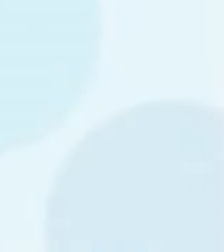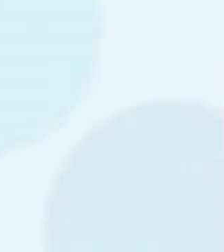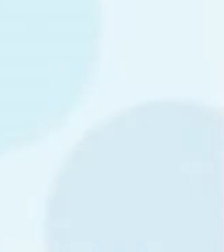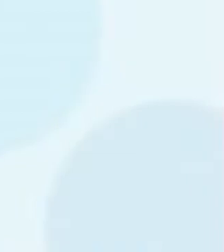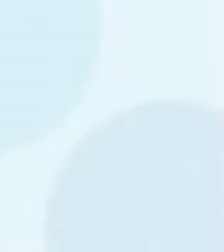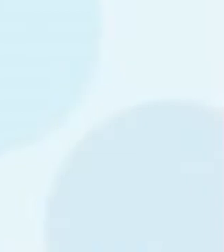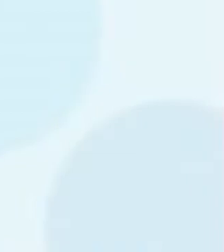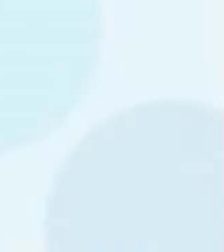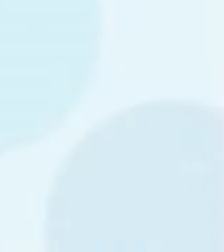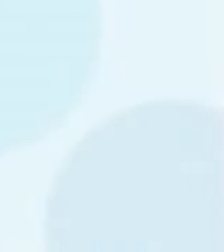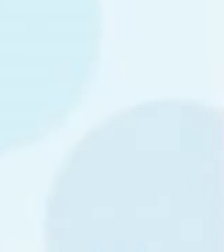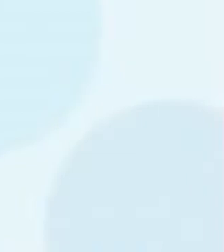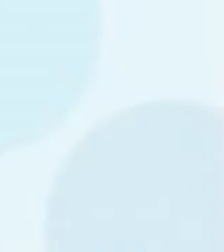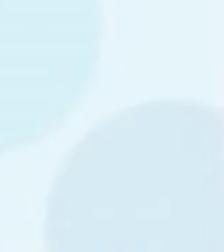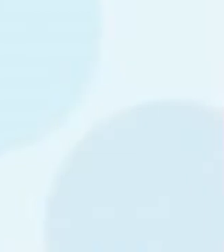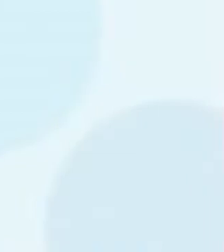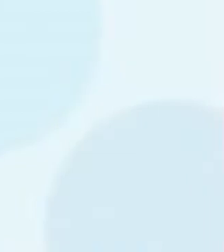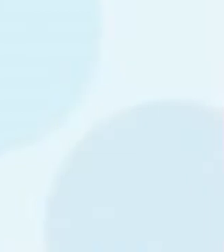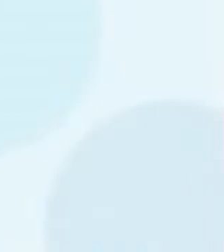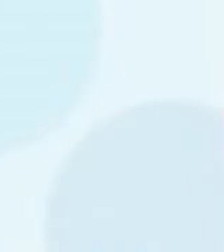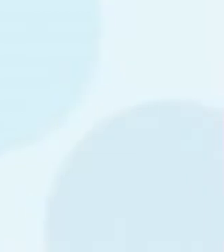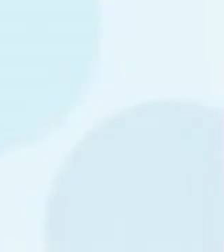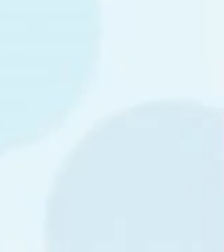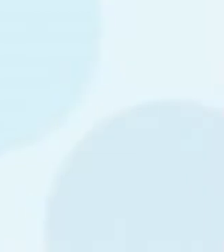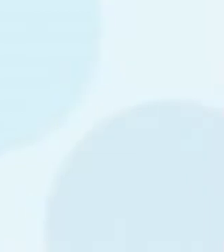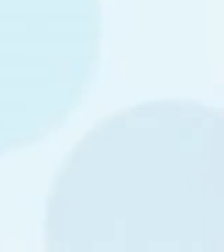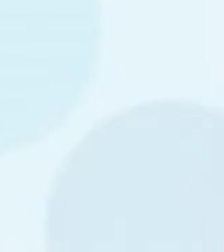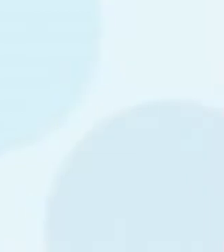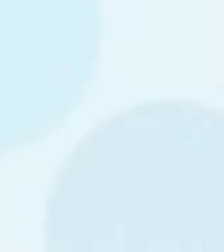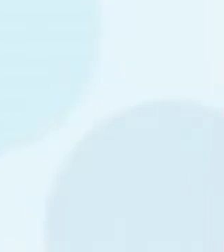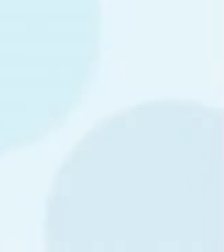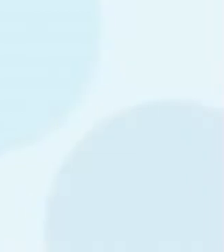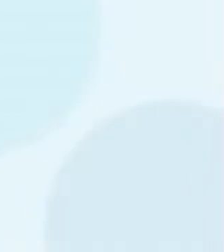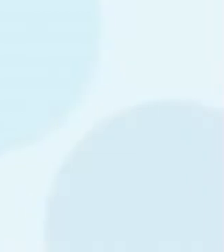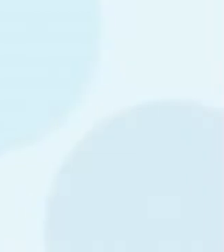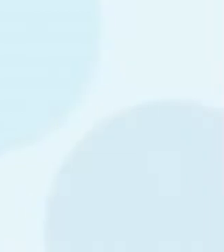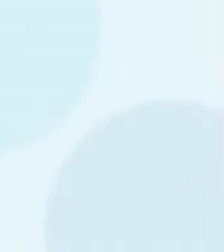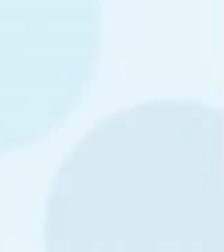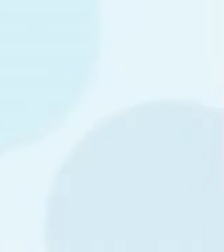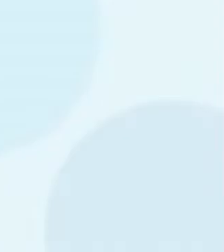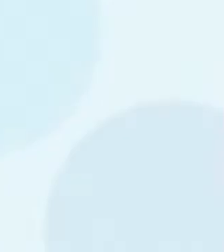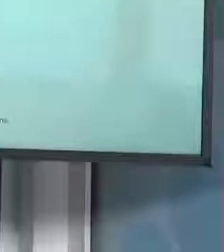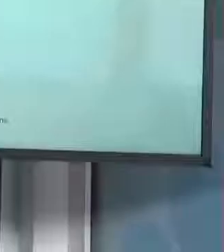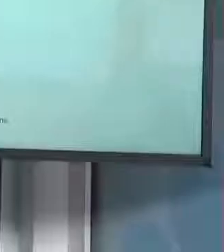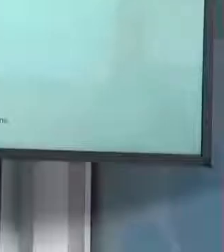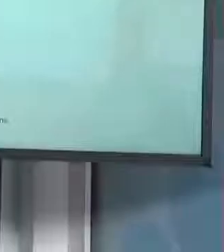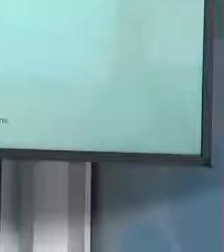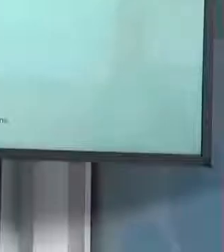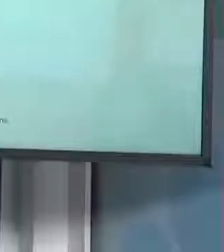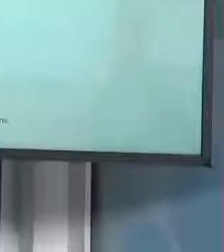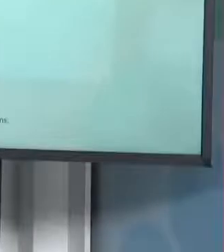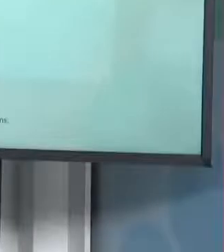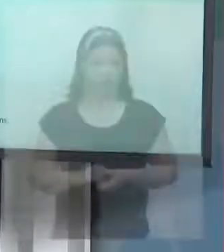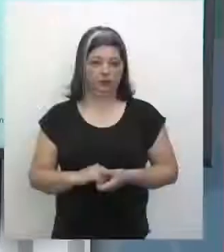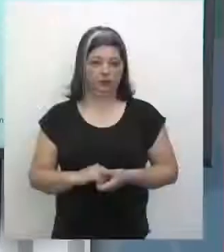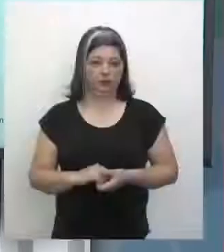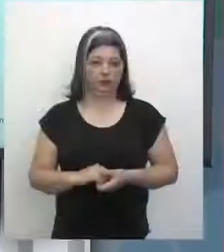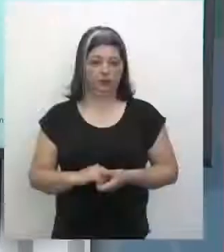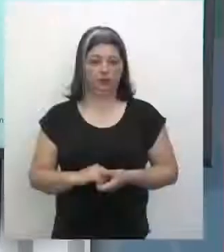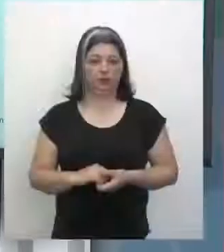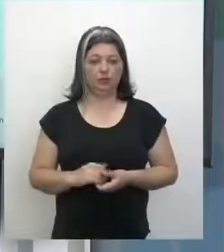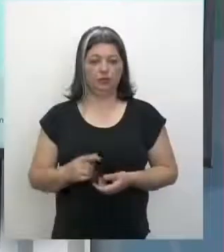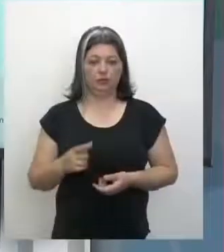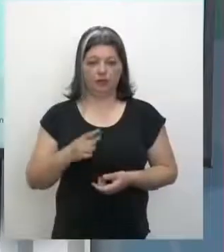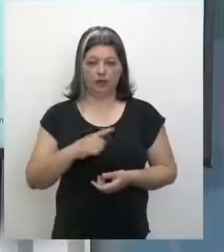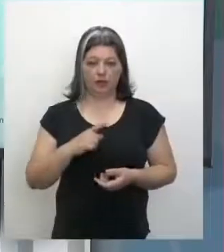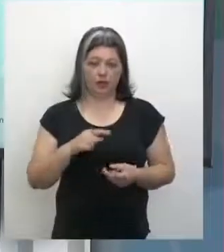Bom, na realidade esse vídeo aí, né, que está aí até o link para vocês estarem pesquisando e depois revendo, né, para se trabalhar, ele tem